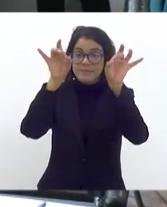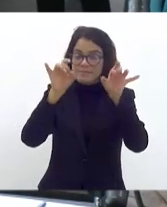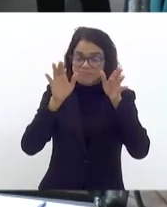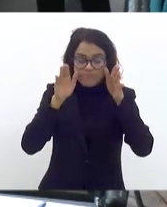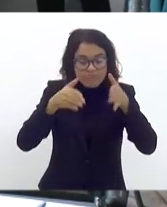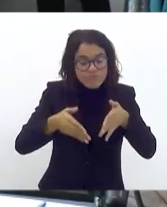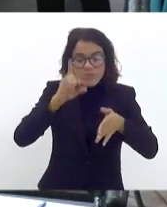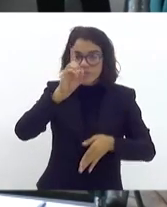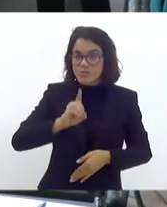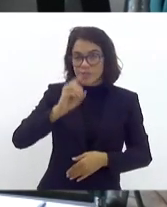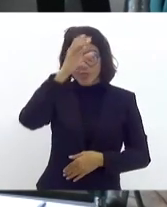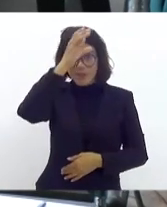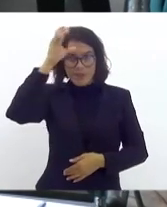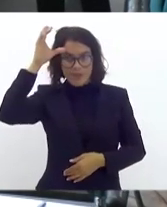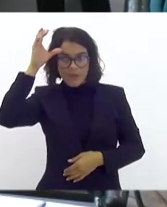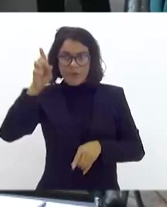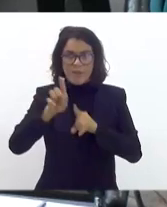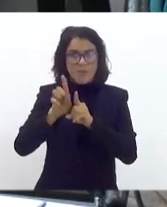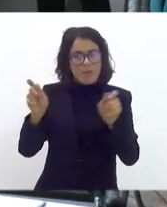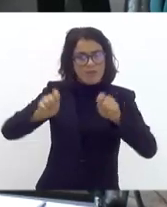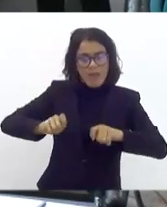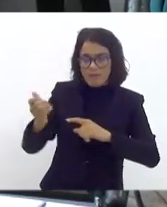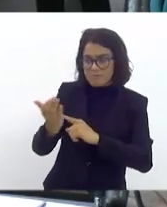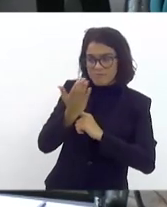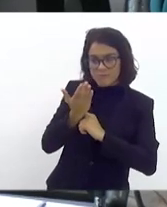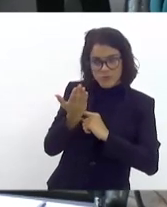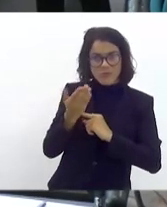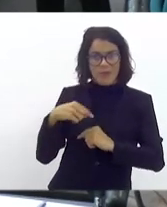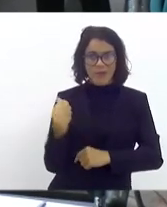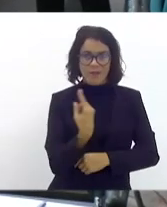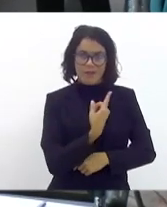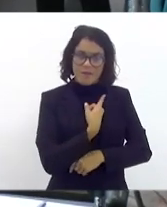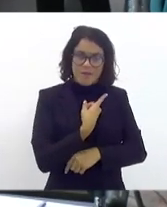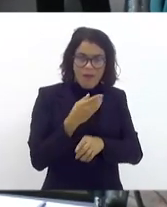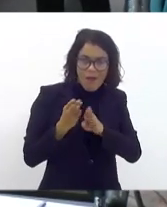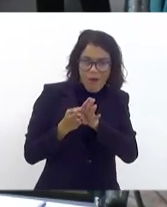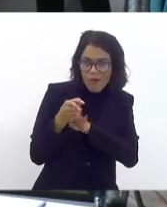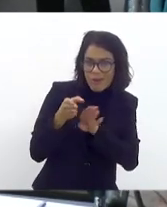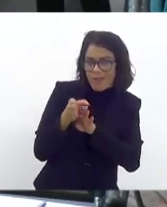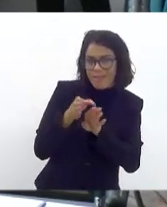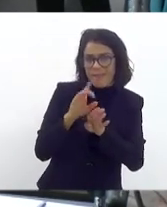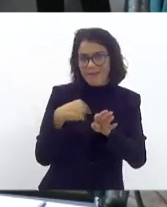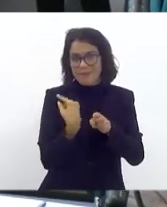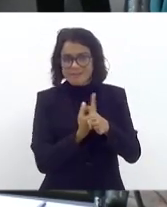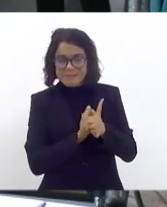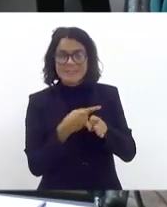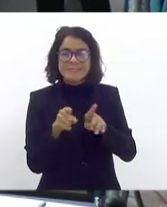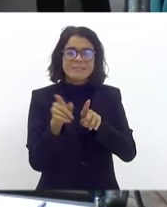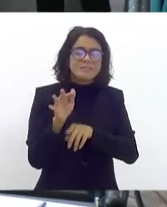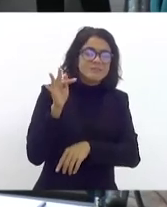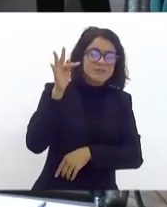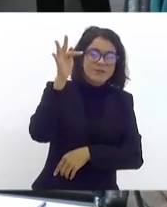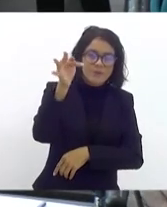consumidor, também pudesse nos ajudar aqui ao norte na sua visão e,